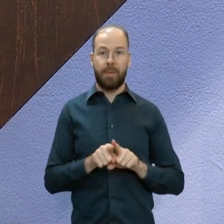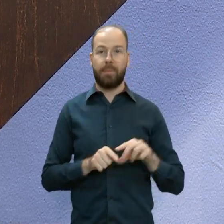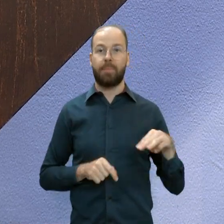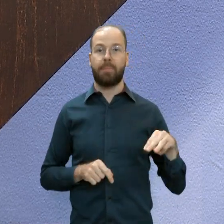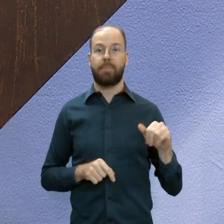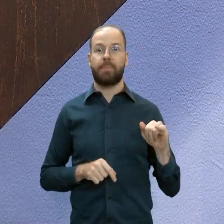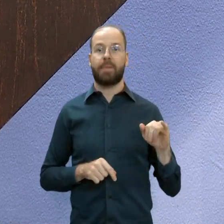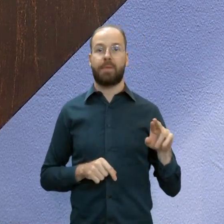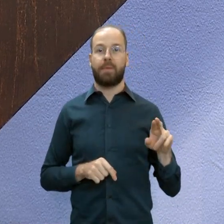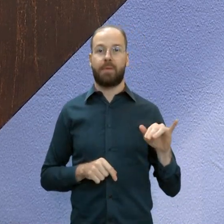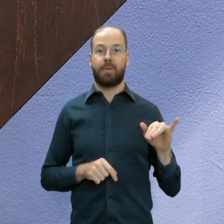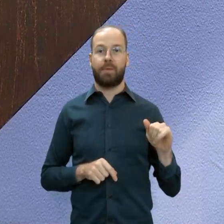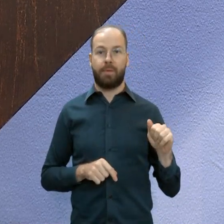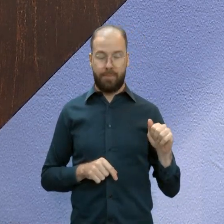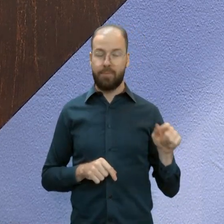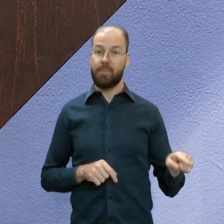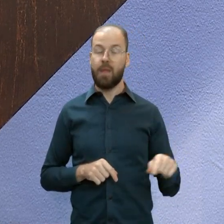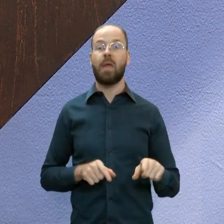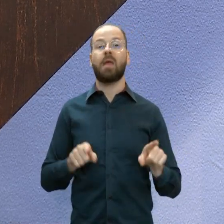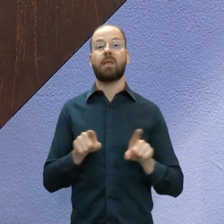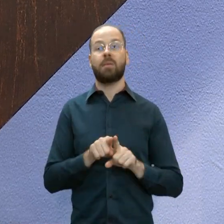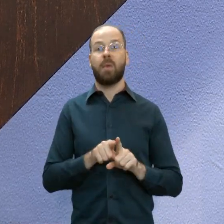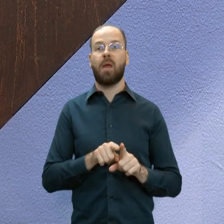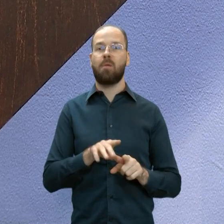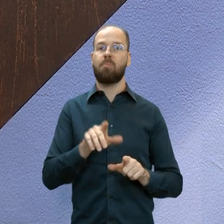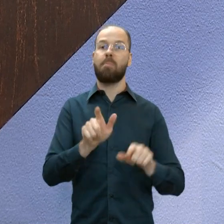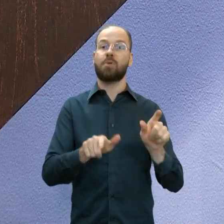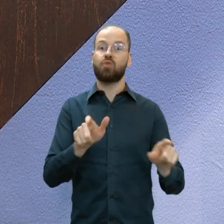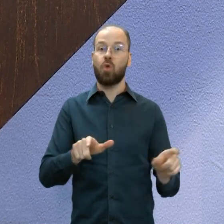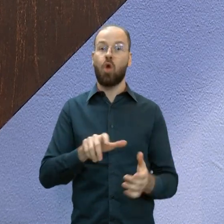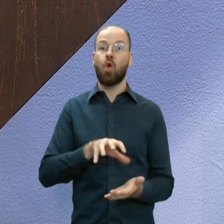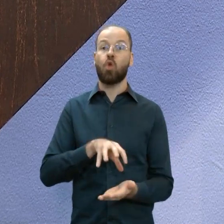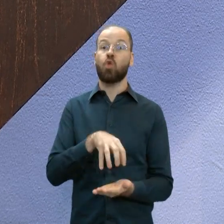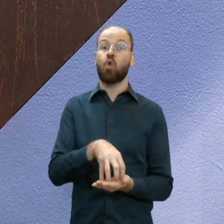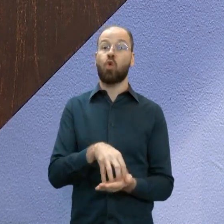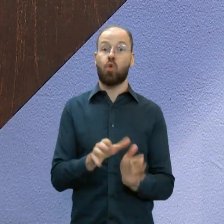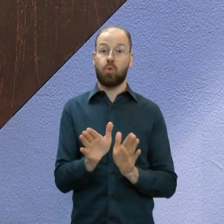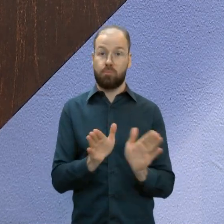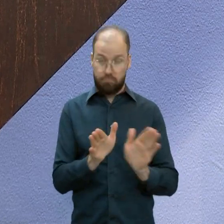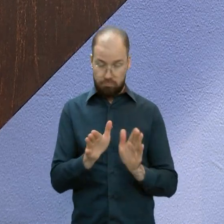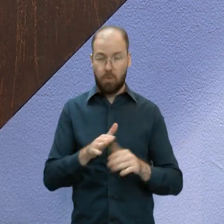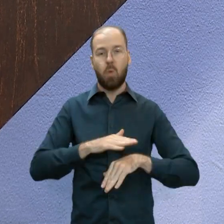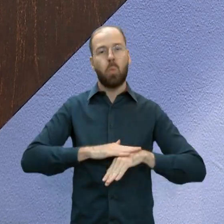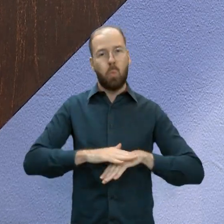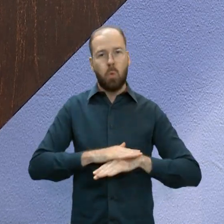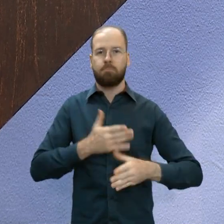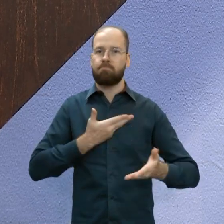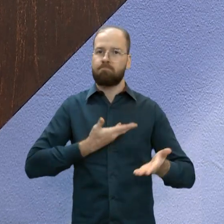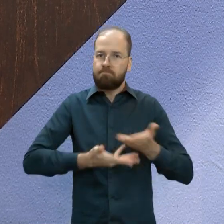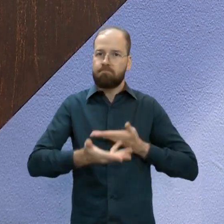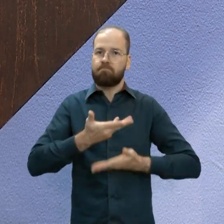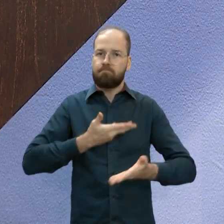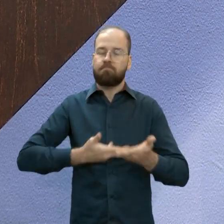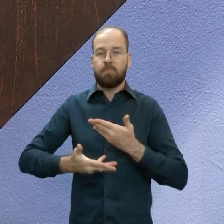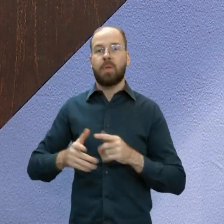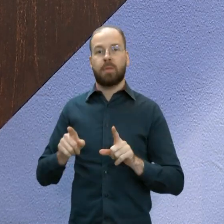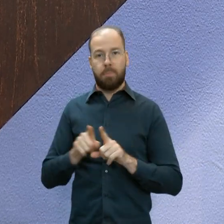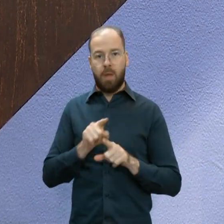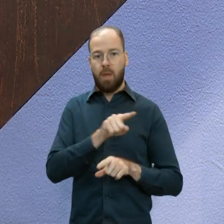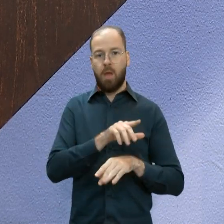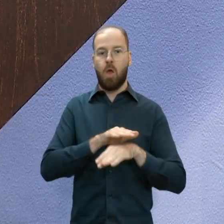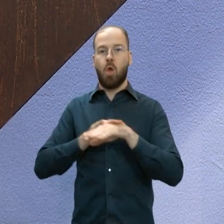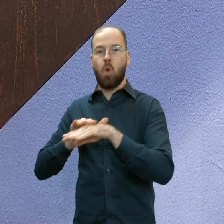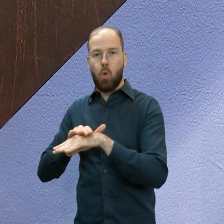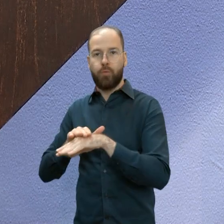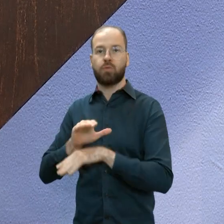e o povo do núcleo. Conversou com nós, que quer, conversou com os professores, conversou com os coordenadores também, e